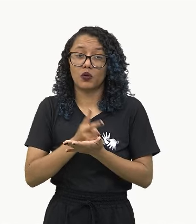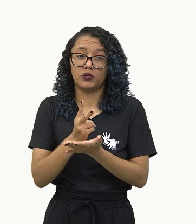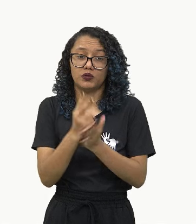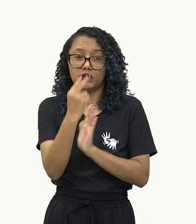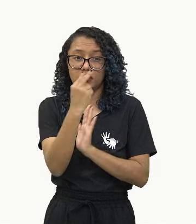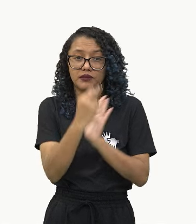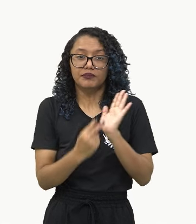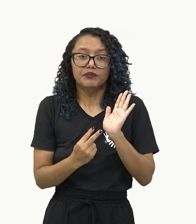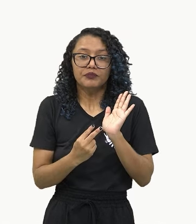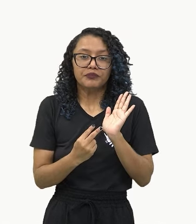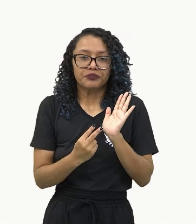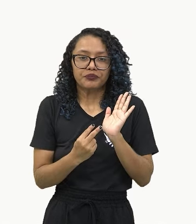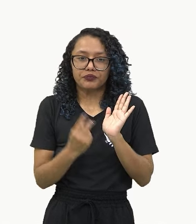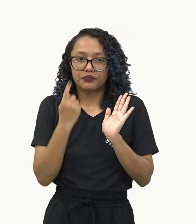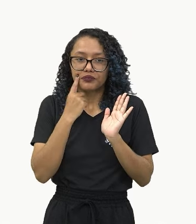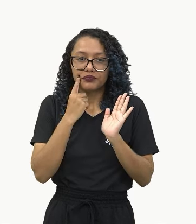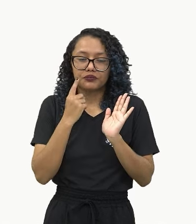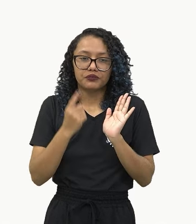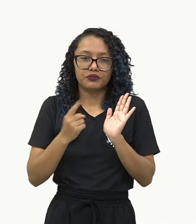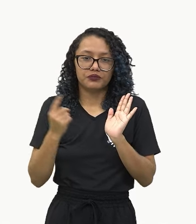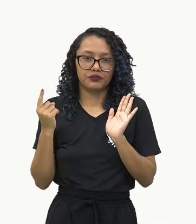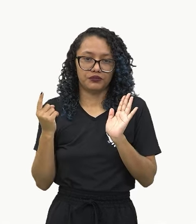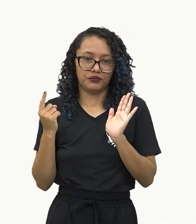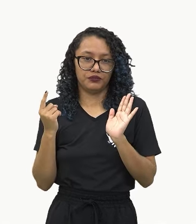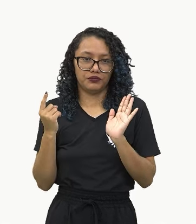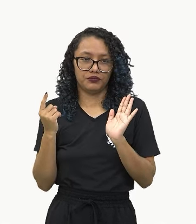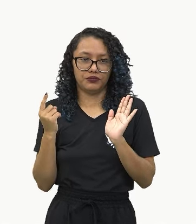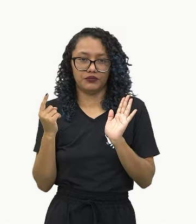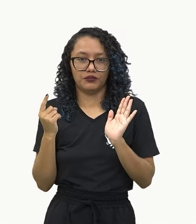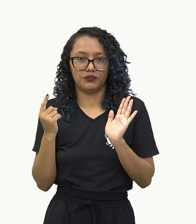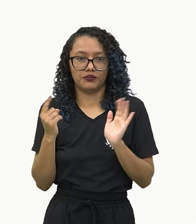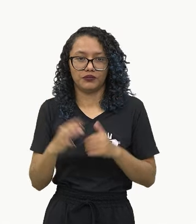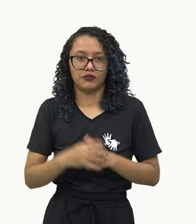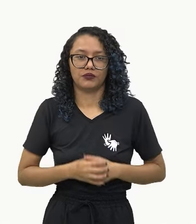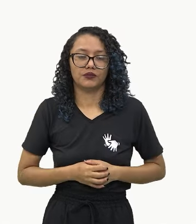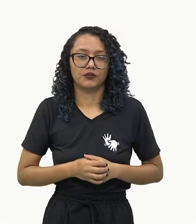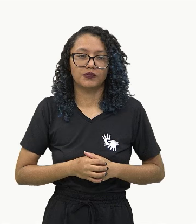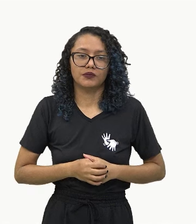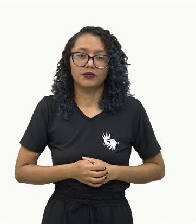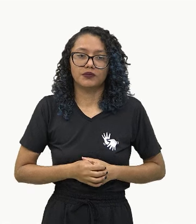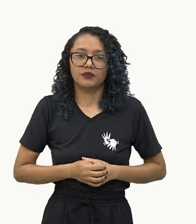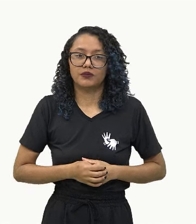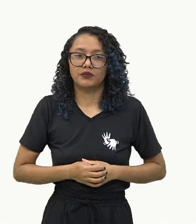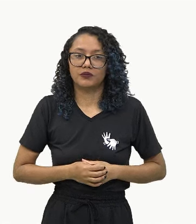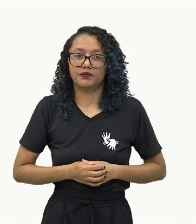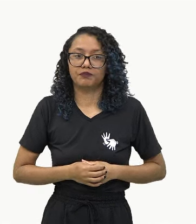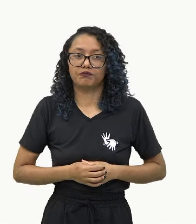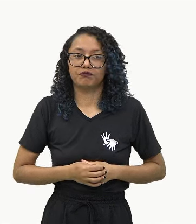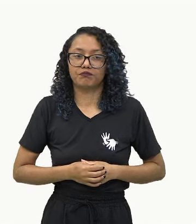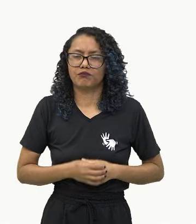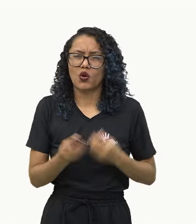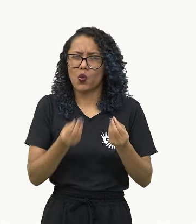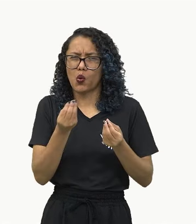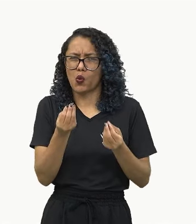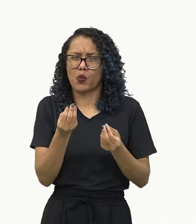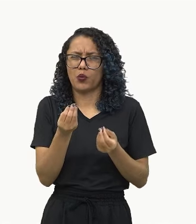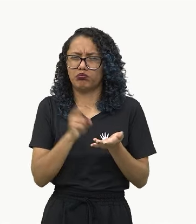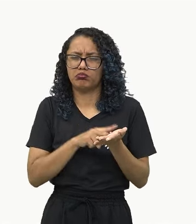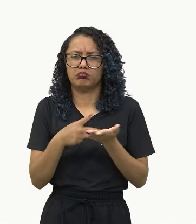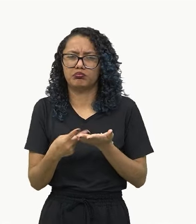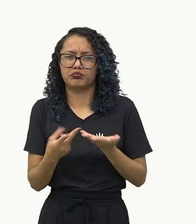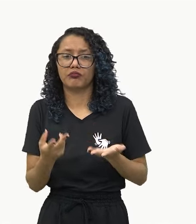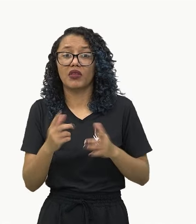antes ou muito pouco tempo antes de ser expressada. Ou seja, nesse uso, a ação, né,